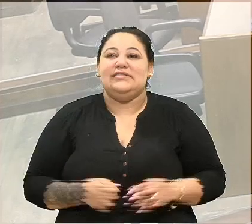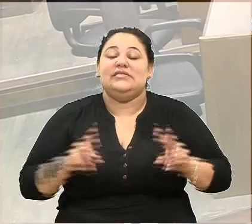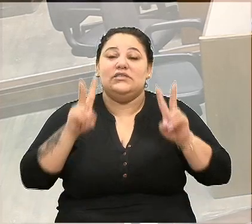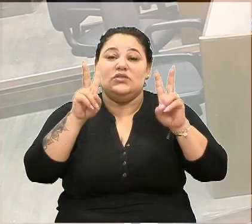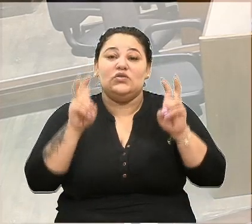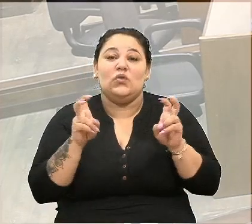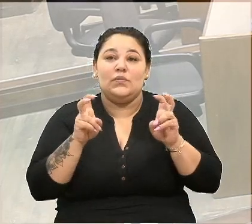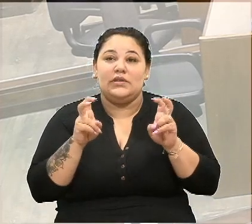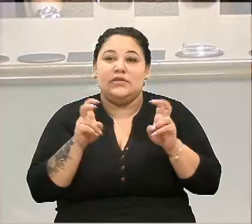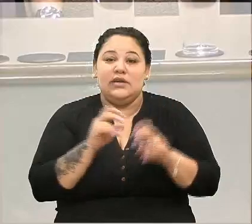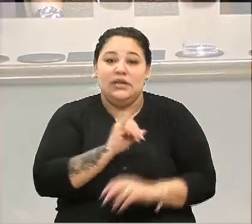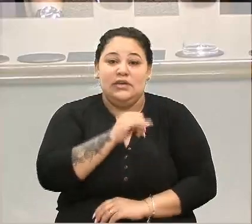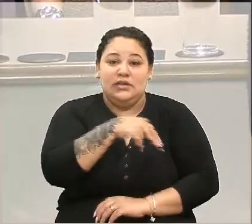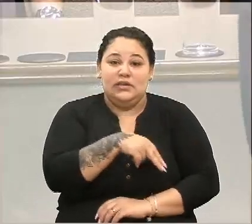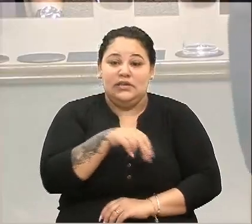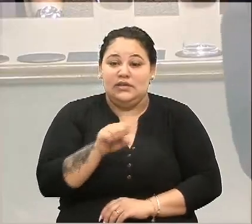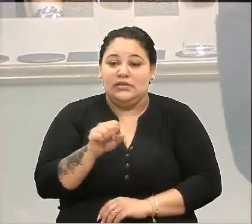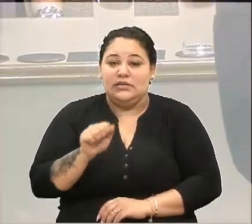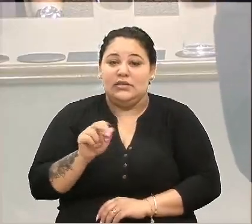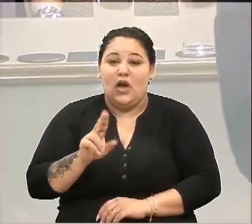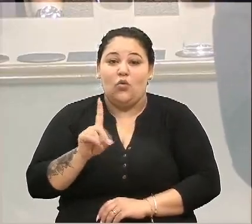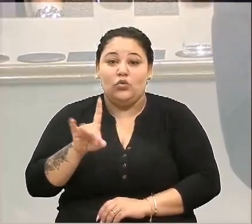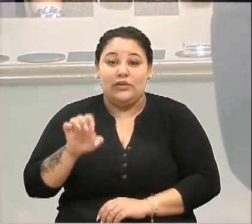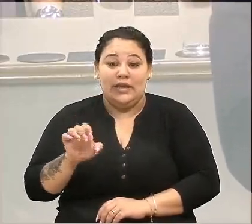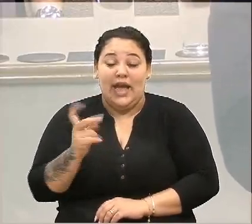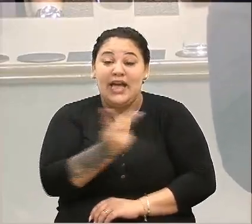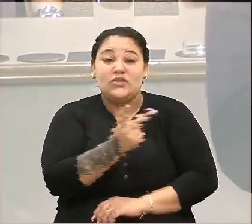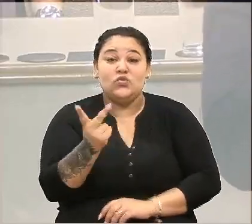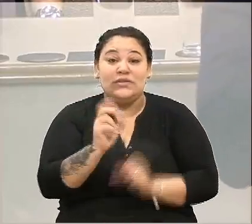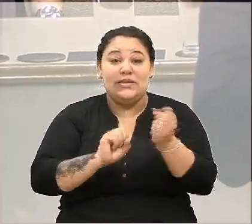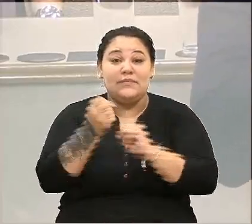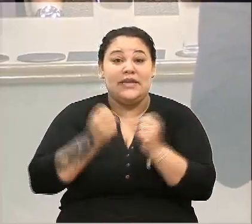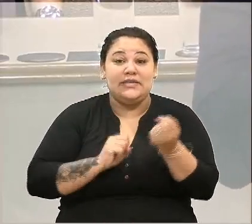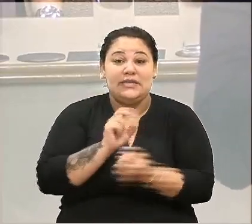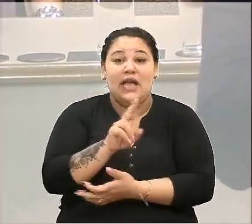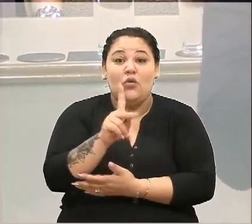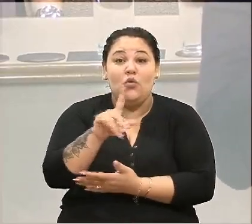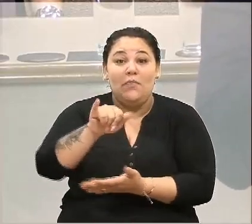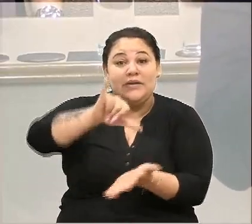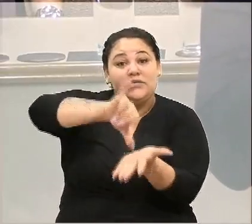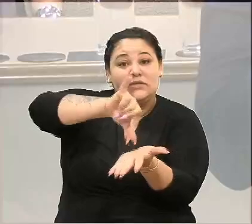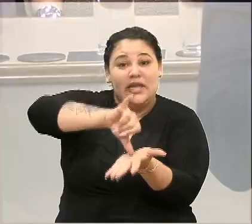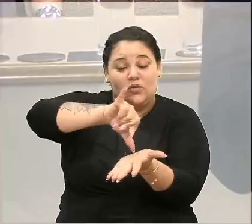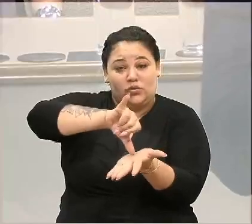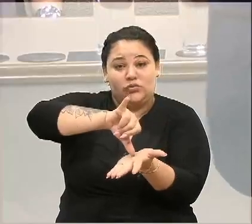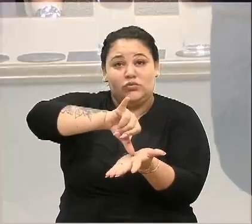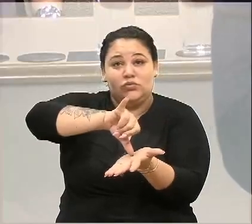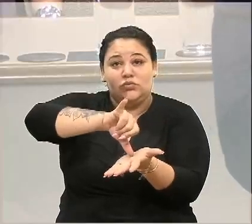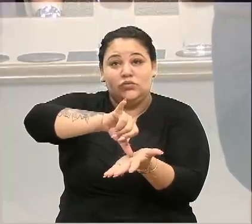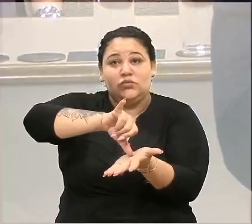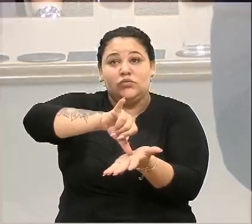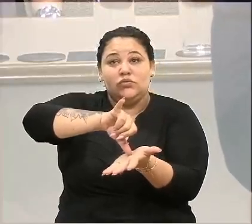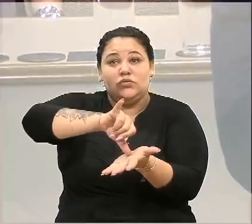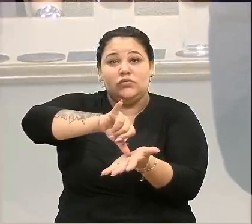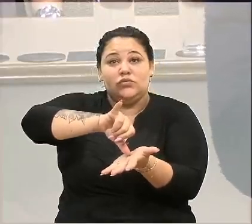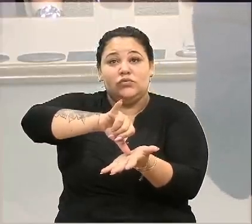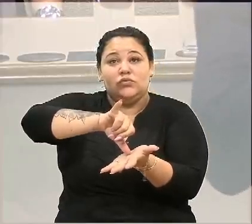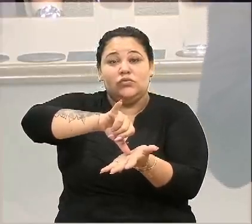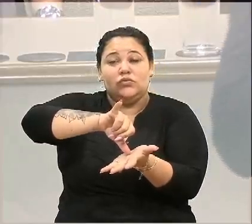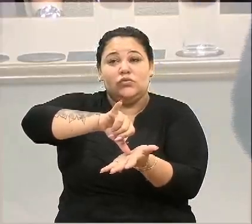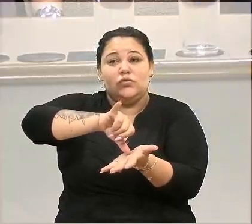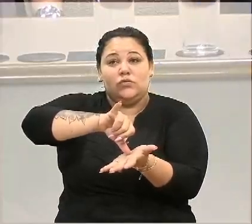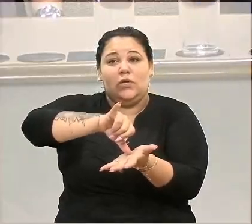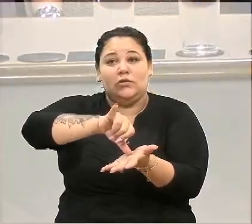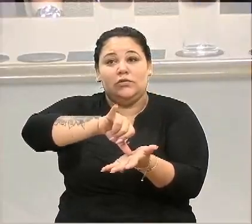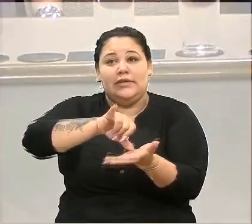sobre a InSaúde, a UPA Central. O vereador Lucas se manifestou ontem. O que eu